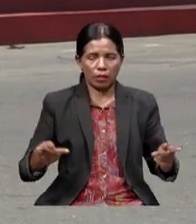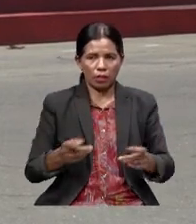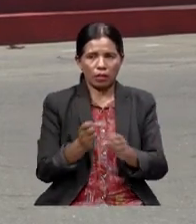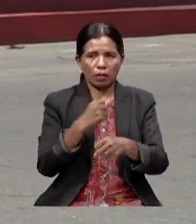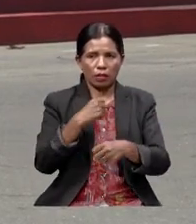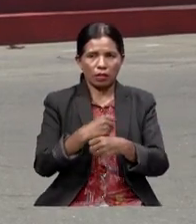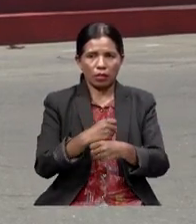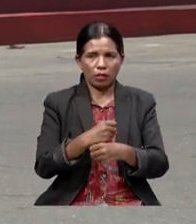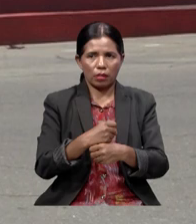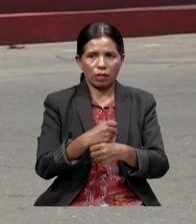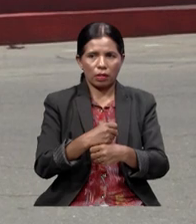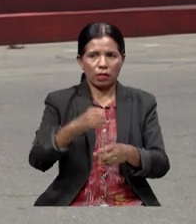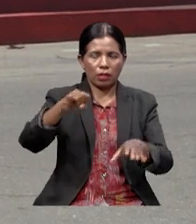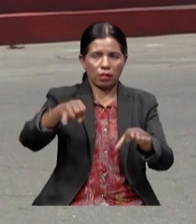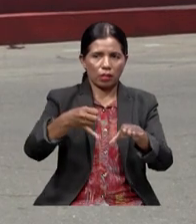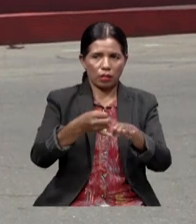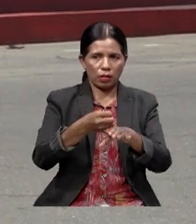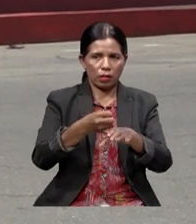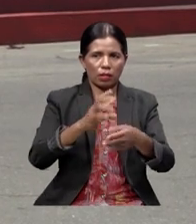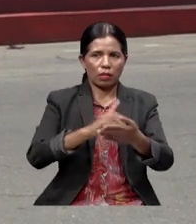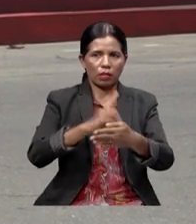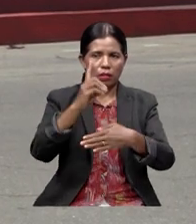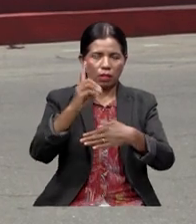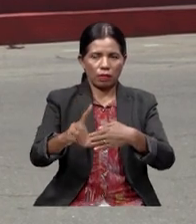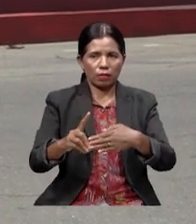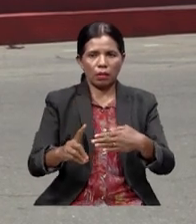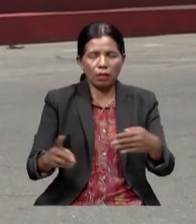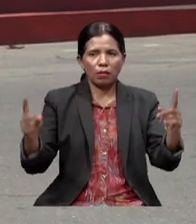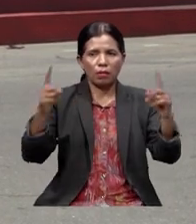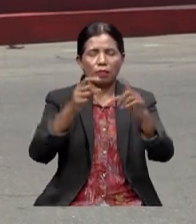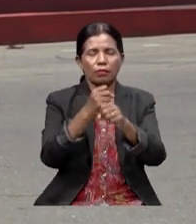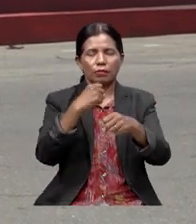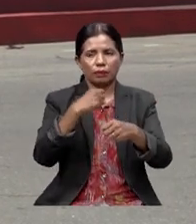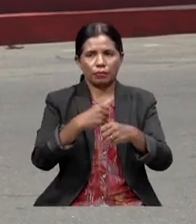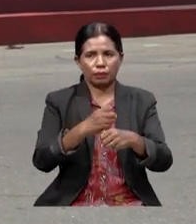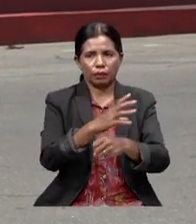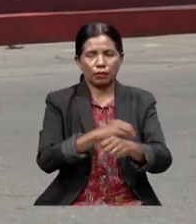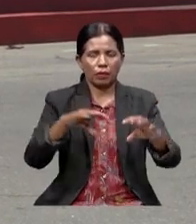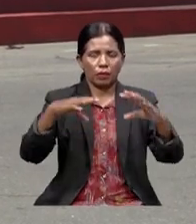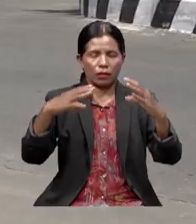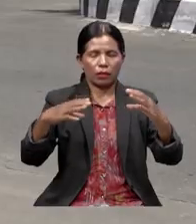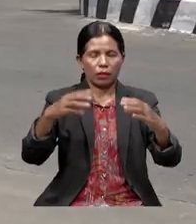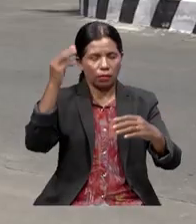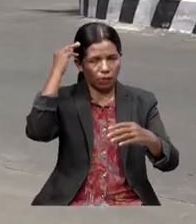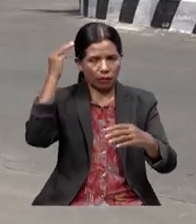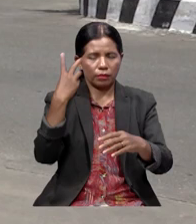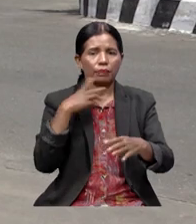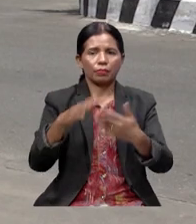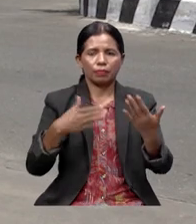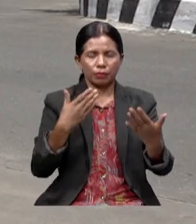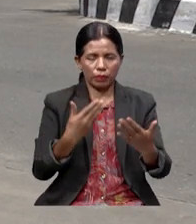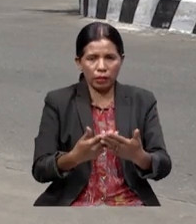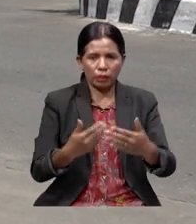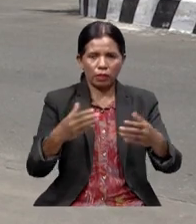halo inclui, desenvolve espaço, bahalo conselho mental nian. Ita hotu rola